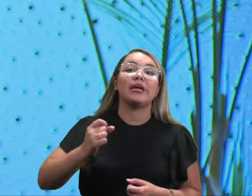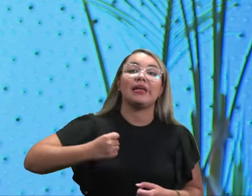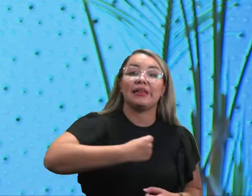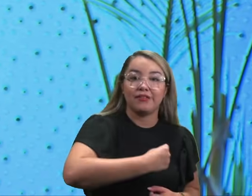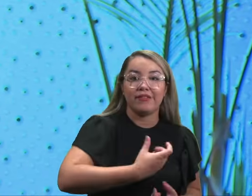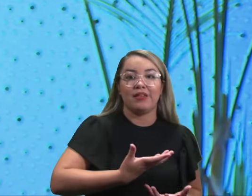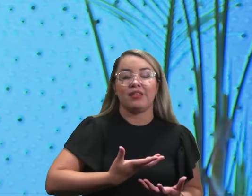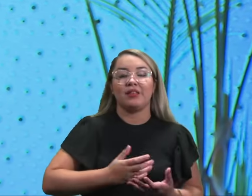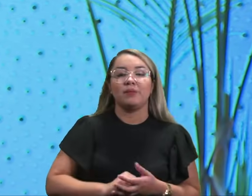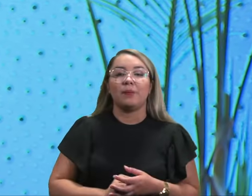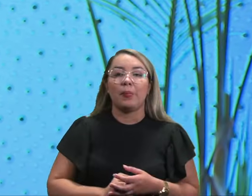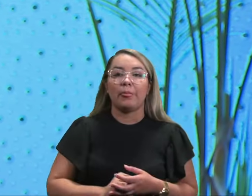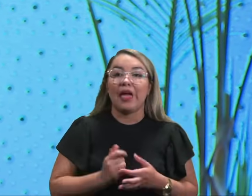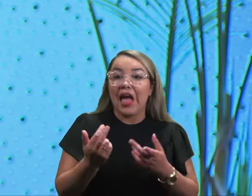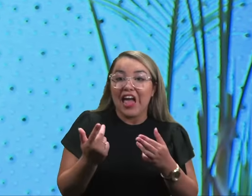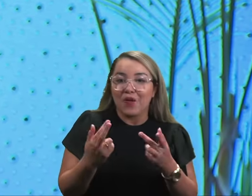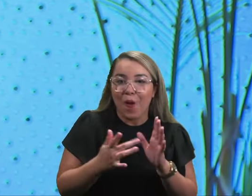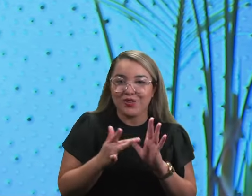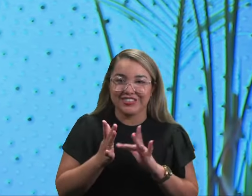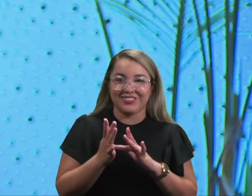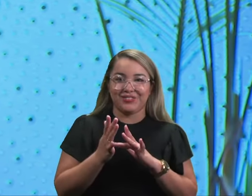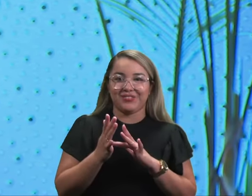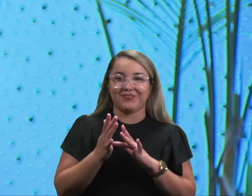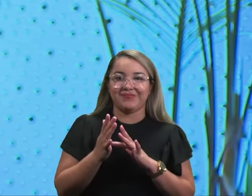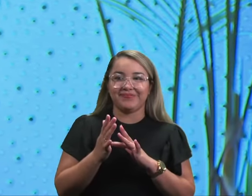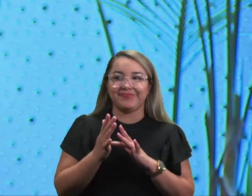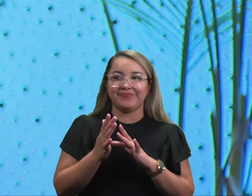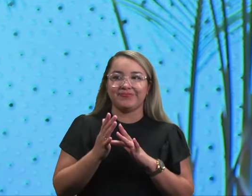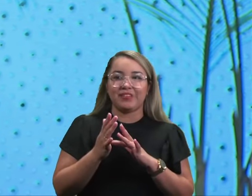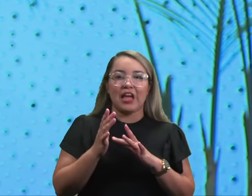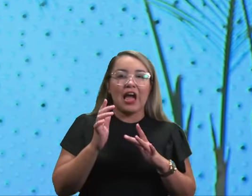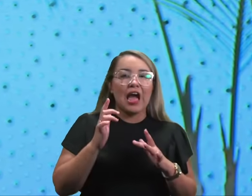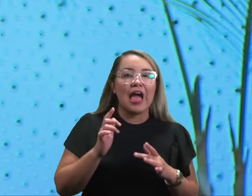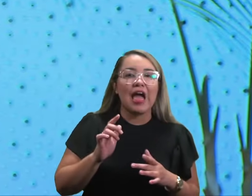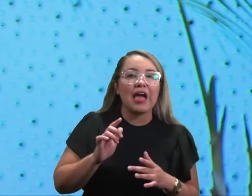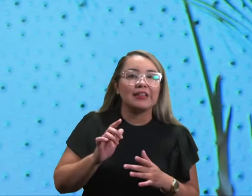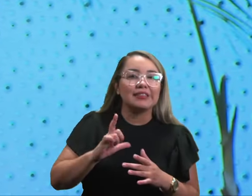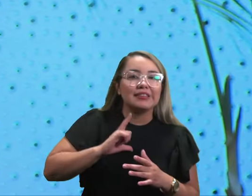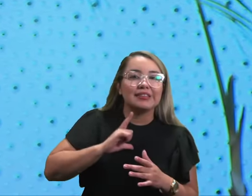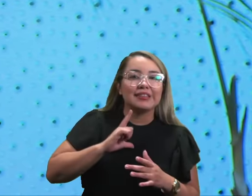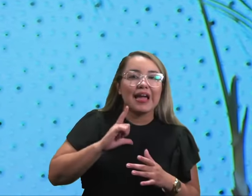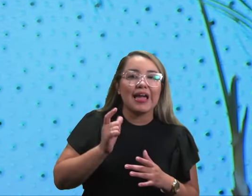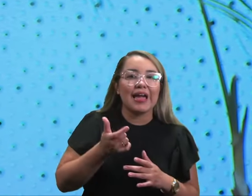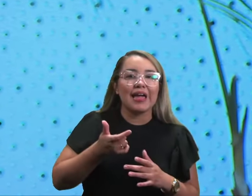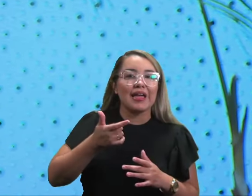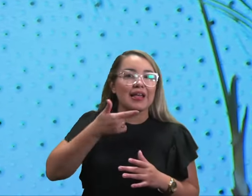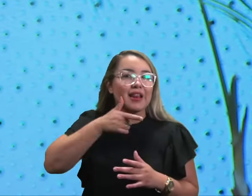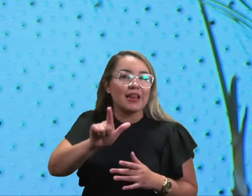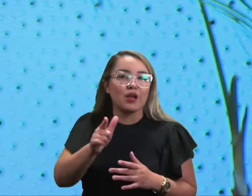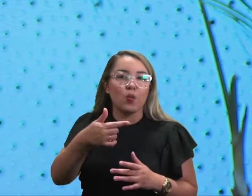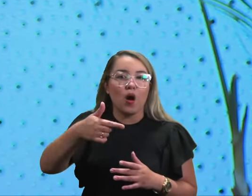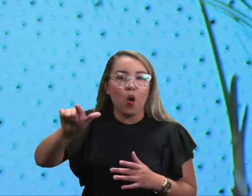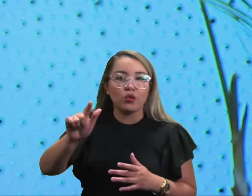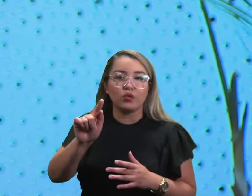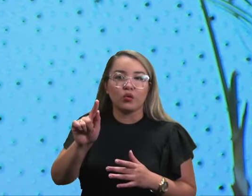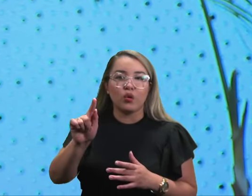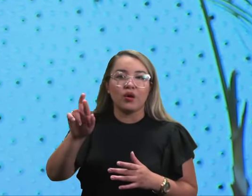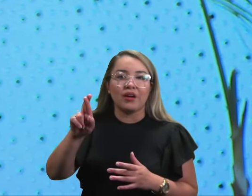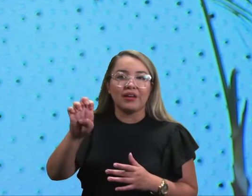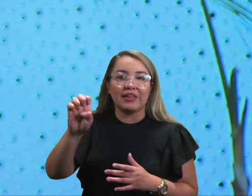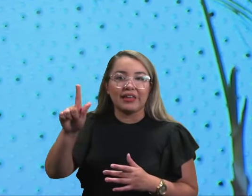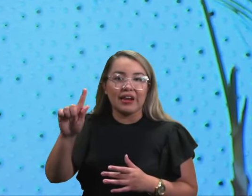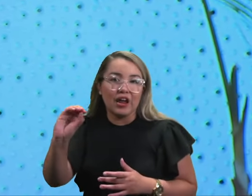Aqui a palavra é Parácletos no grego. Eu vou enviar um outro Parácletos. João, na